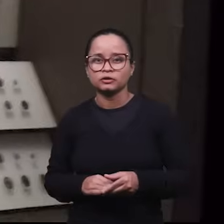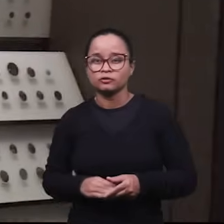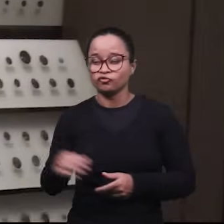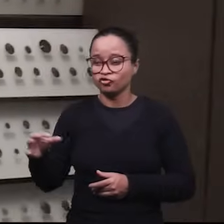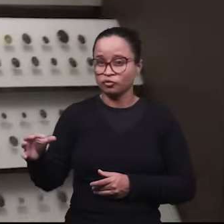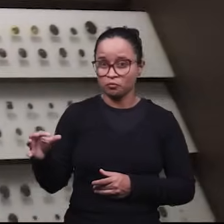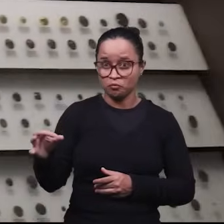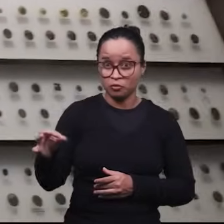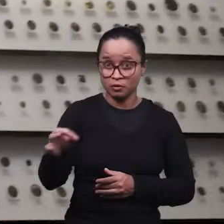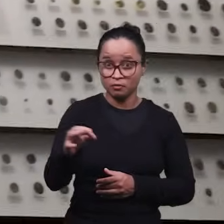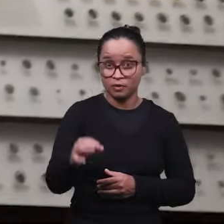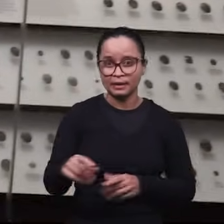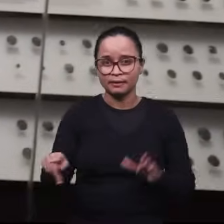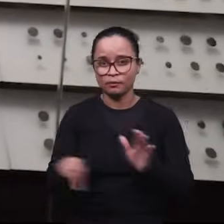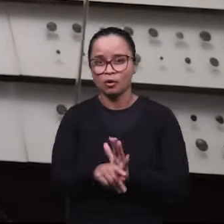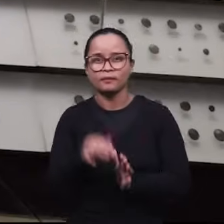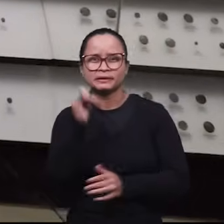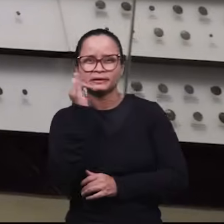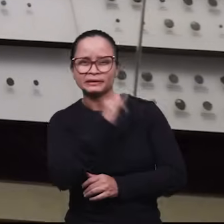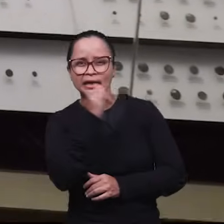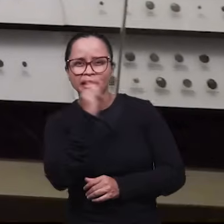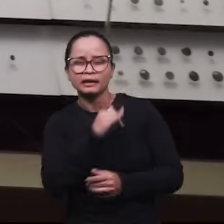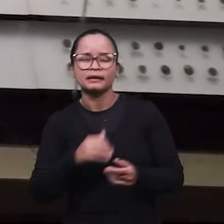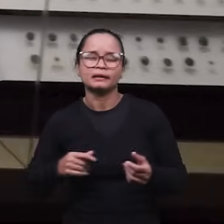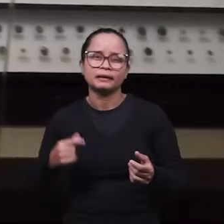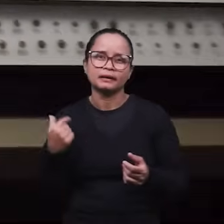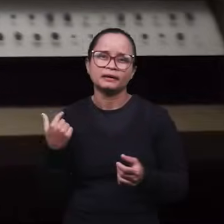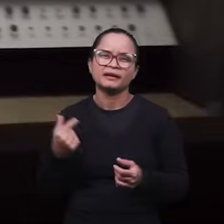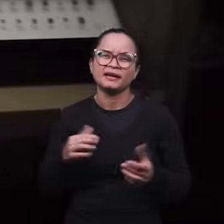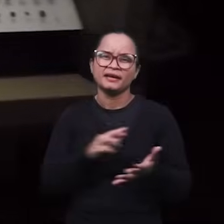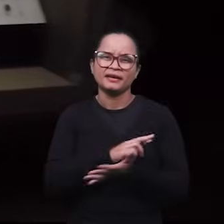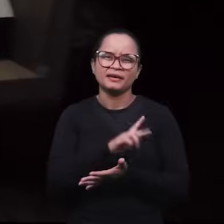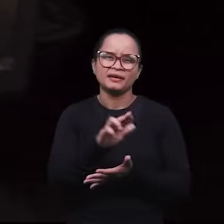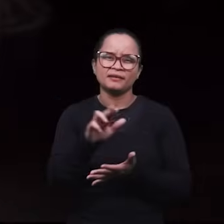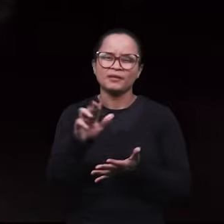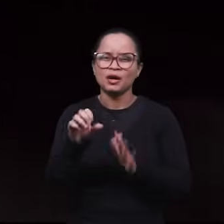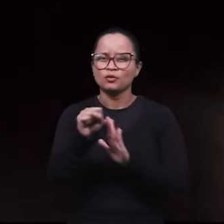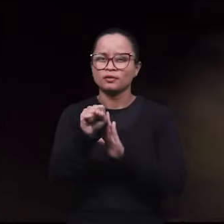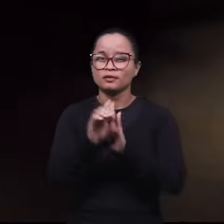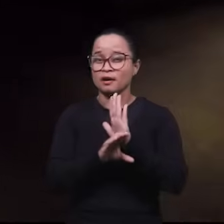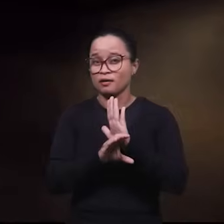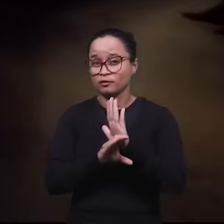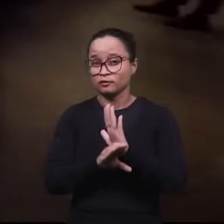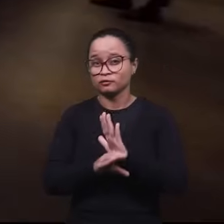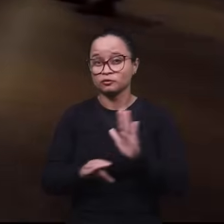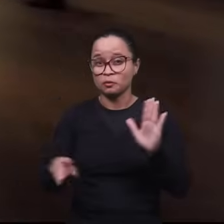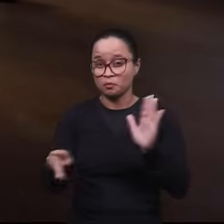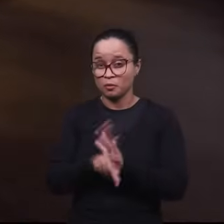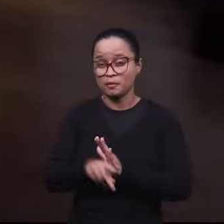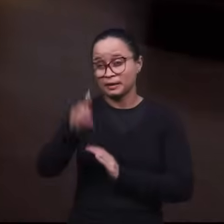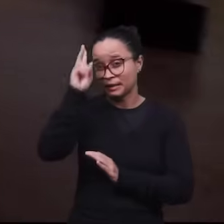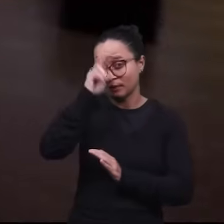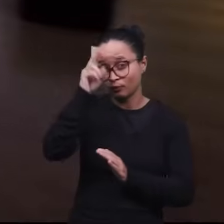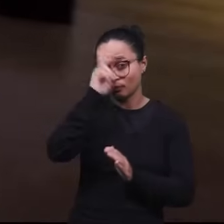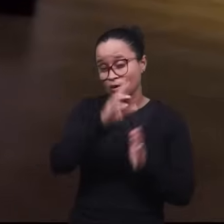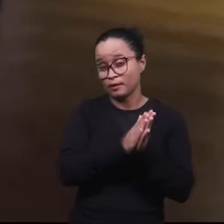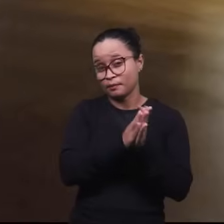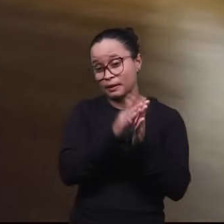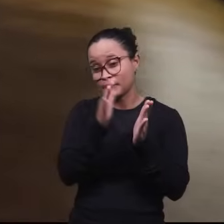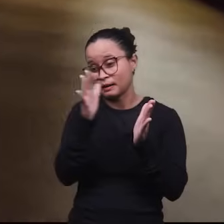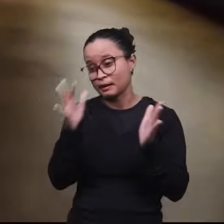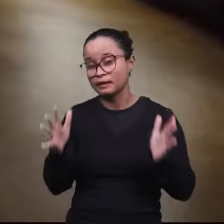moedas italianas e moedas de vários séculos da história. O Museu